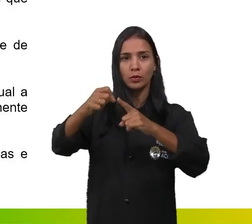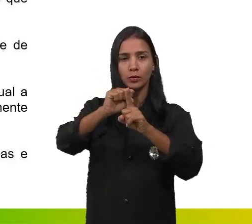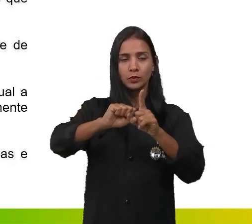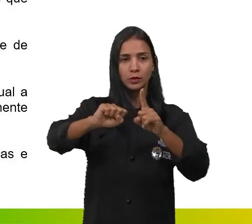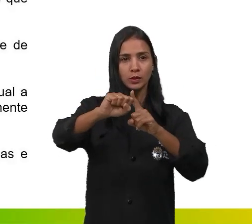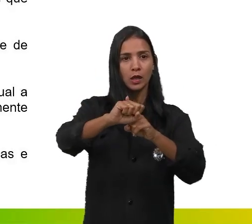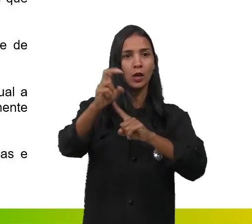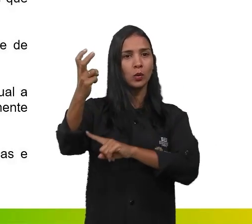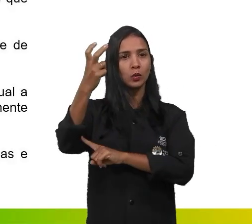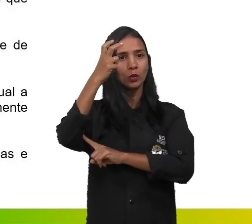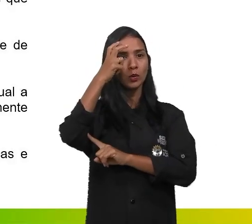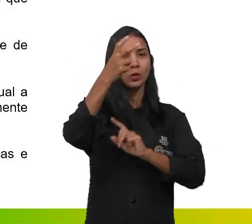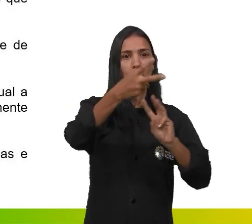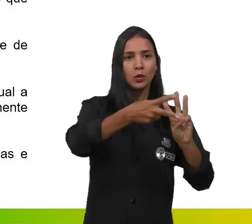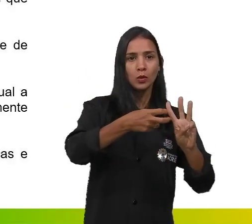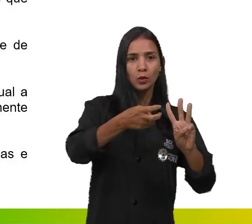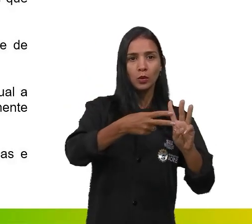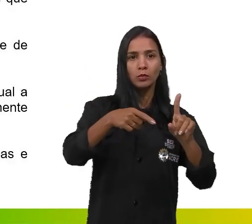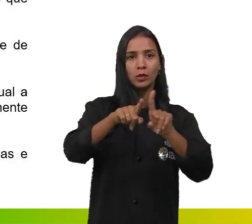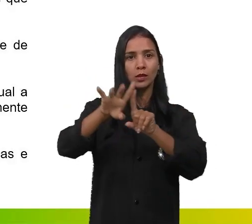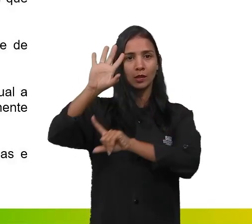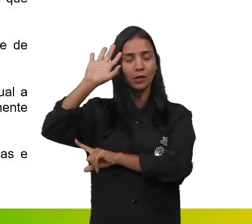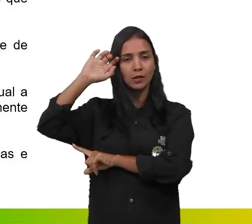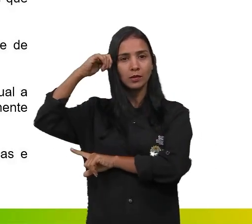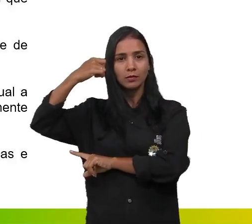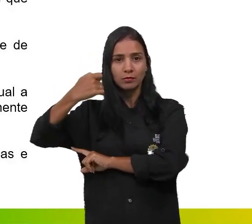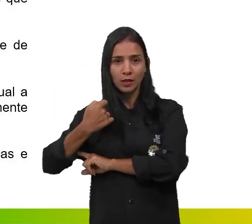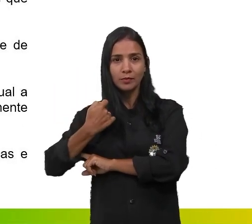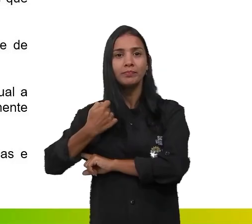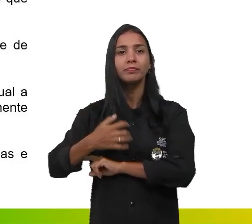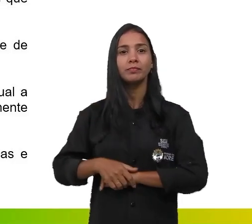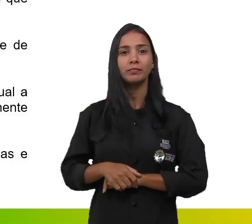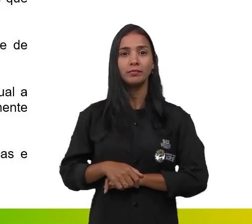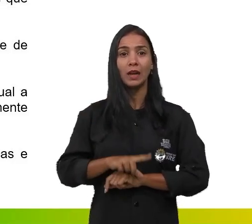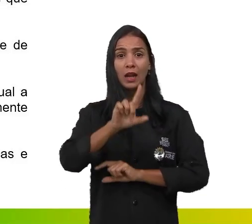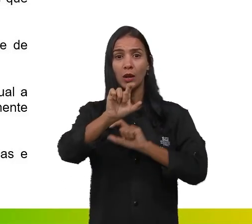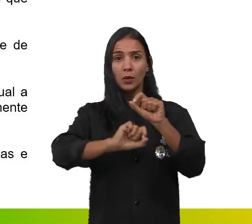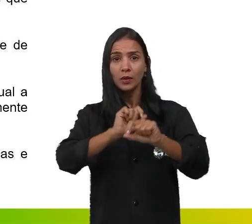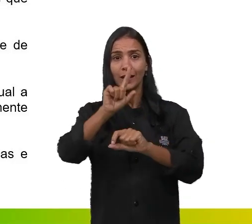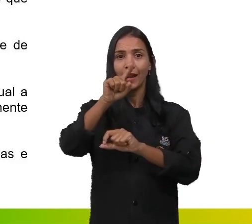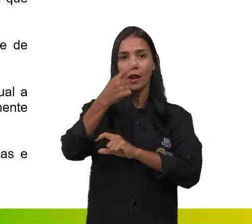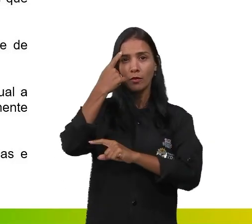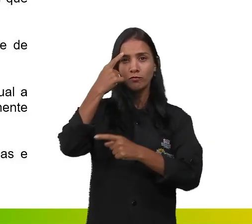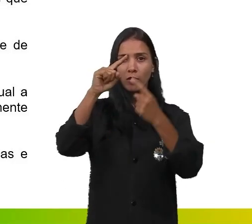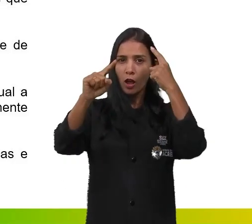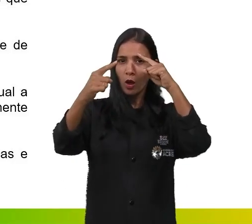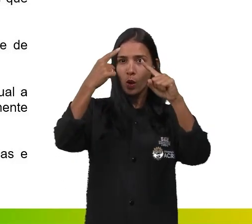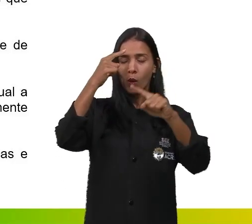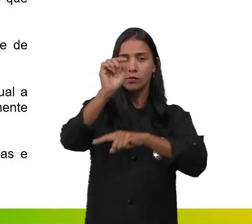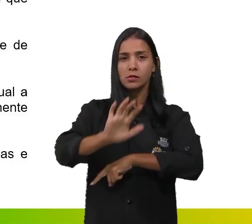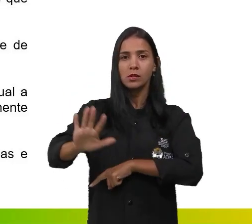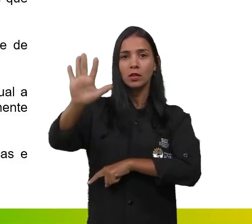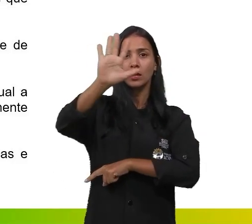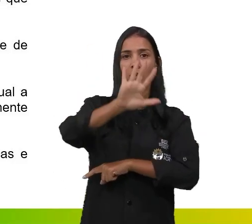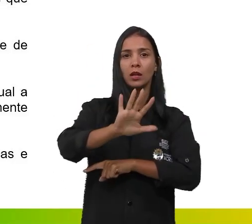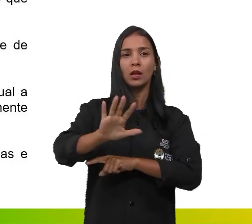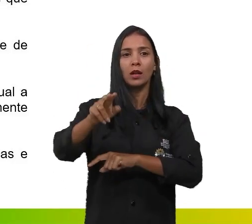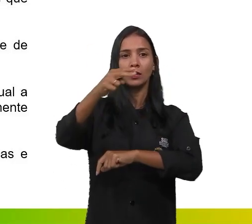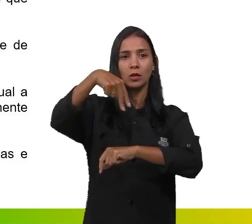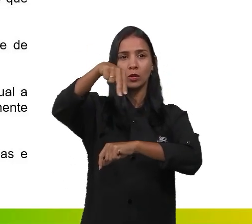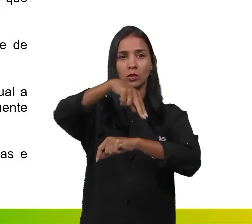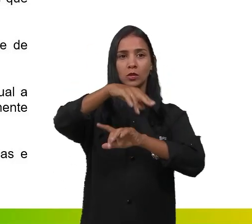e afrodescendentes, desafia a ideia de uma identidade nacional hegemônica